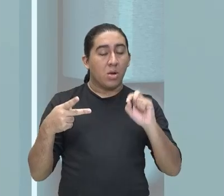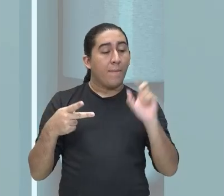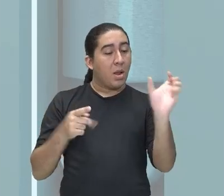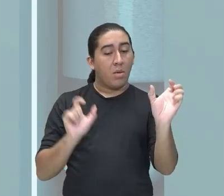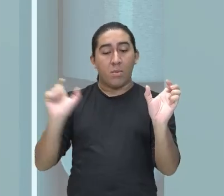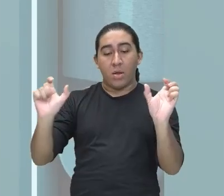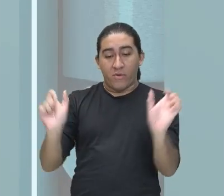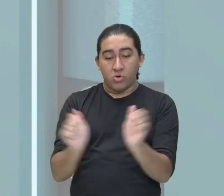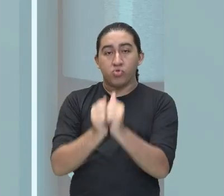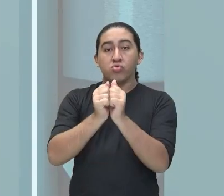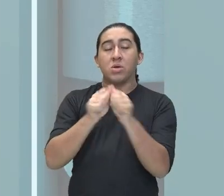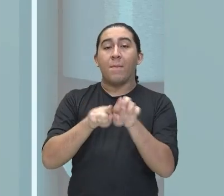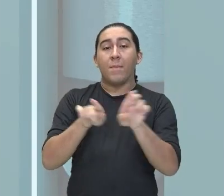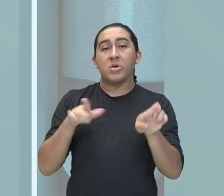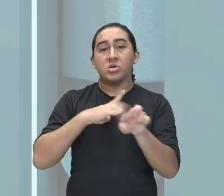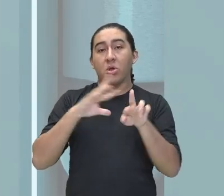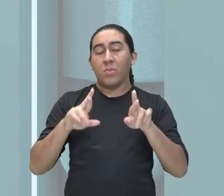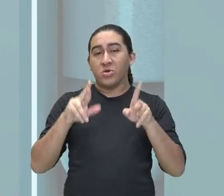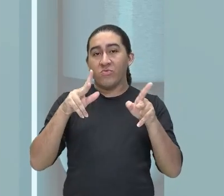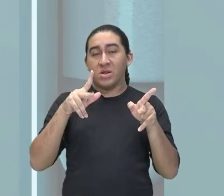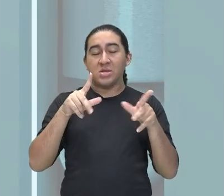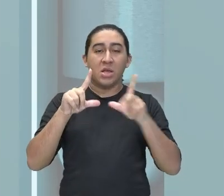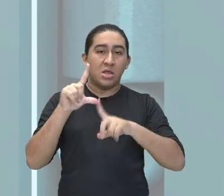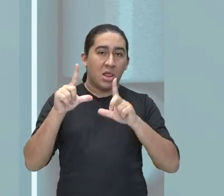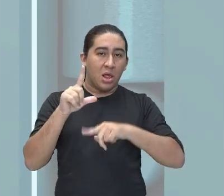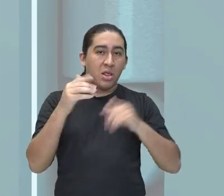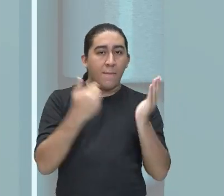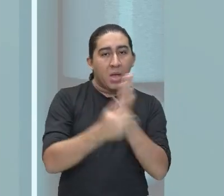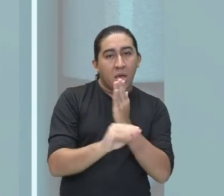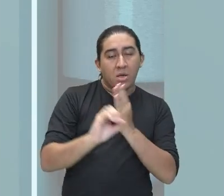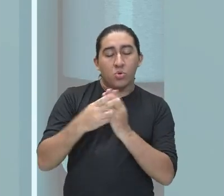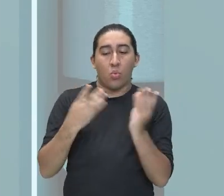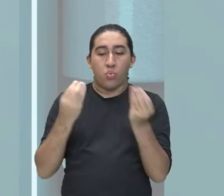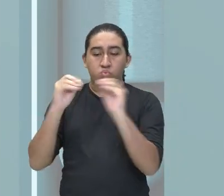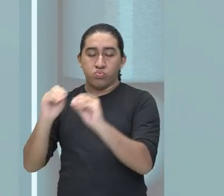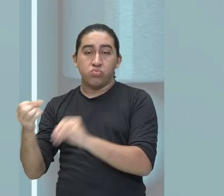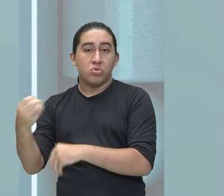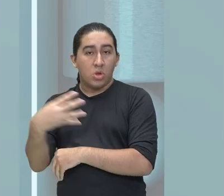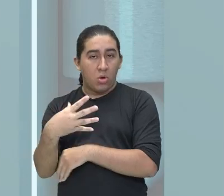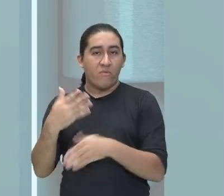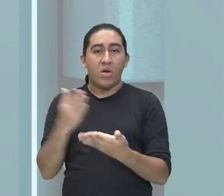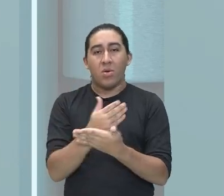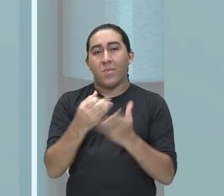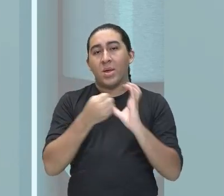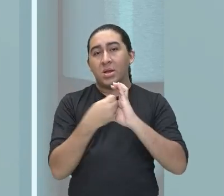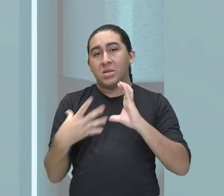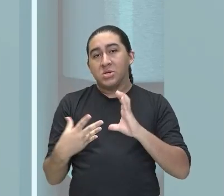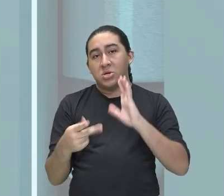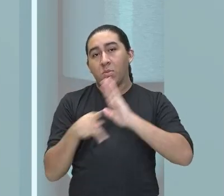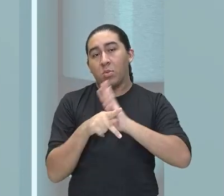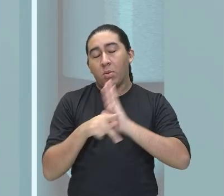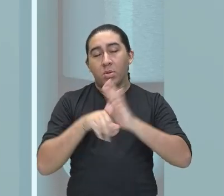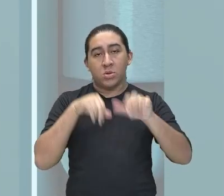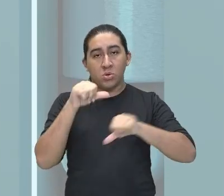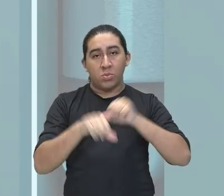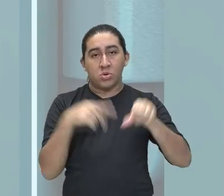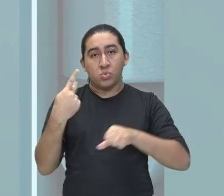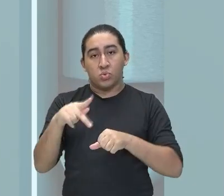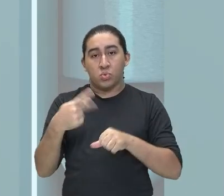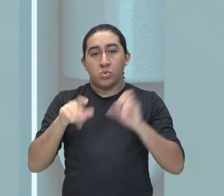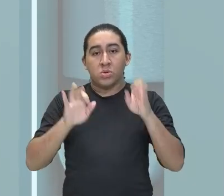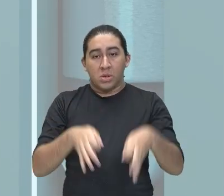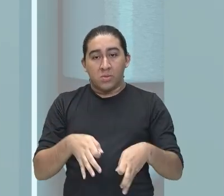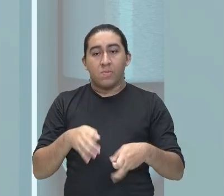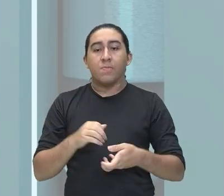mas há uma diferençazinha e uma perda de algum elemento, uma mudança fonética, né,